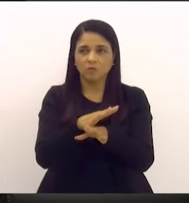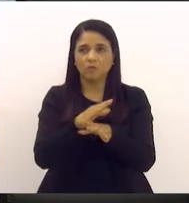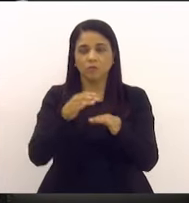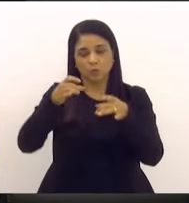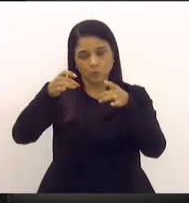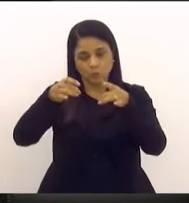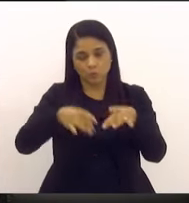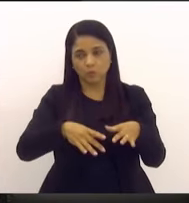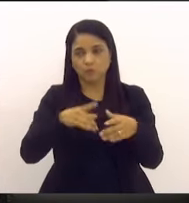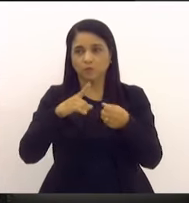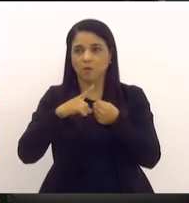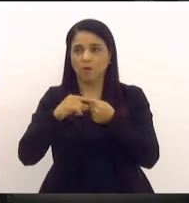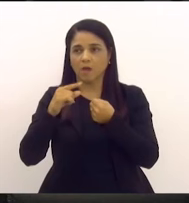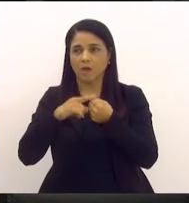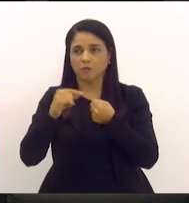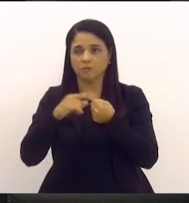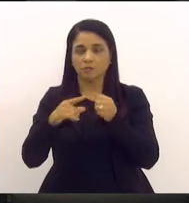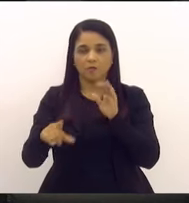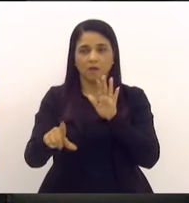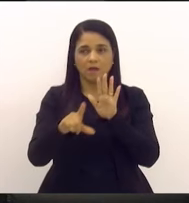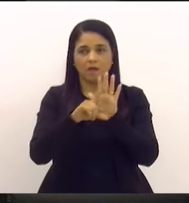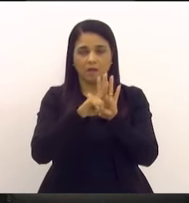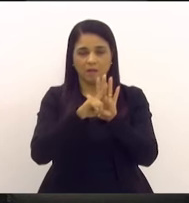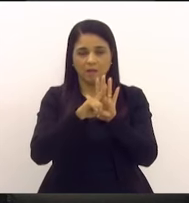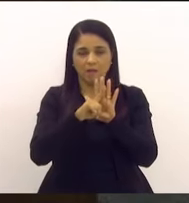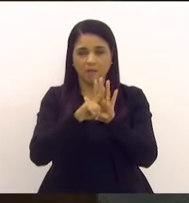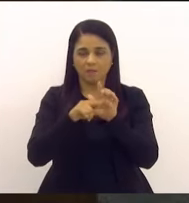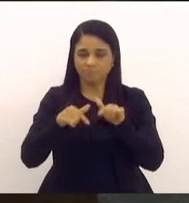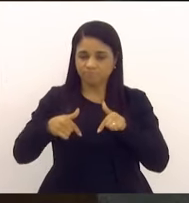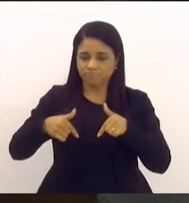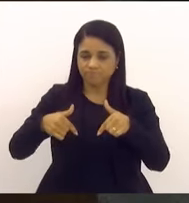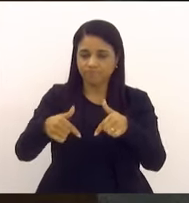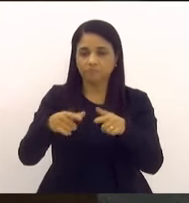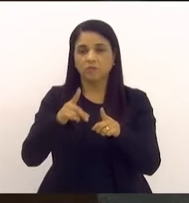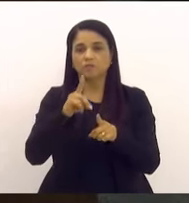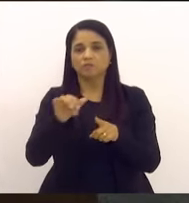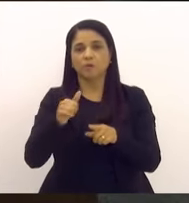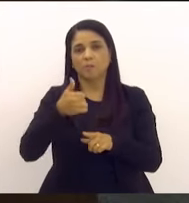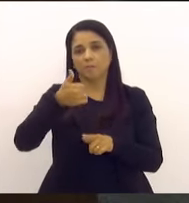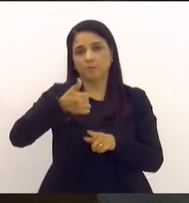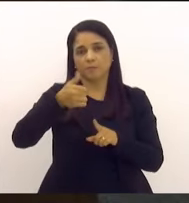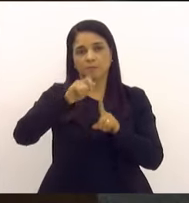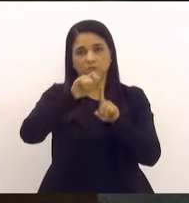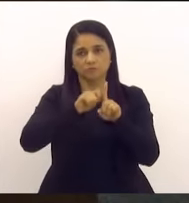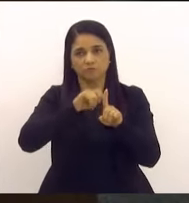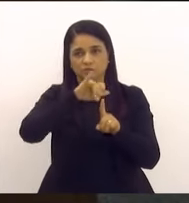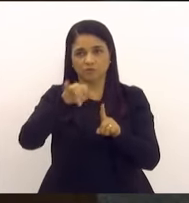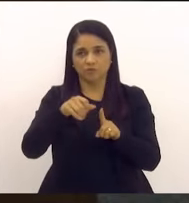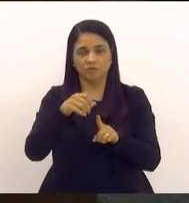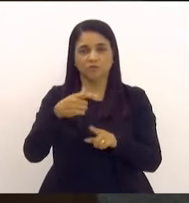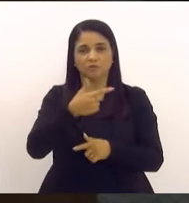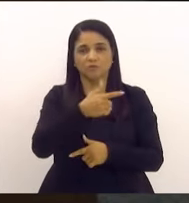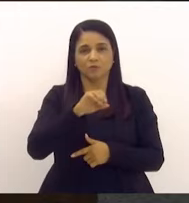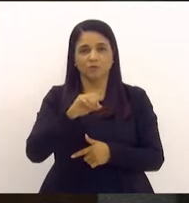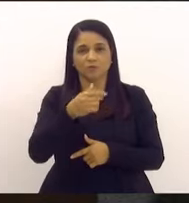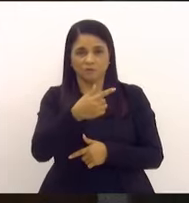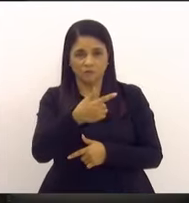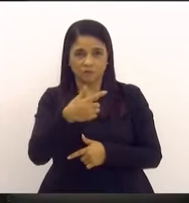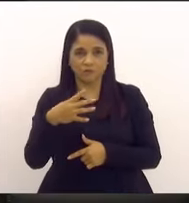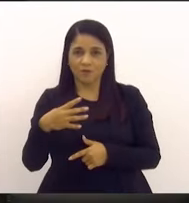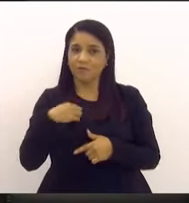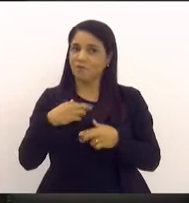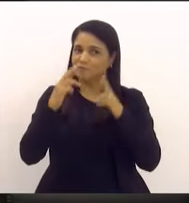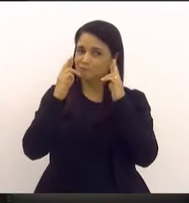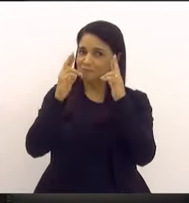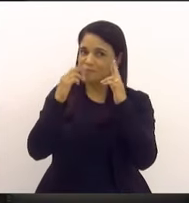último artigo que esta lei entra em vigor em 1º de janeiro de 24, mas minha esperança foi vã.